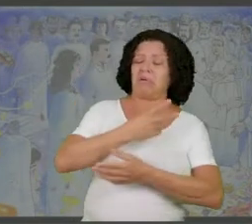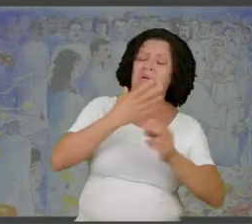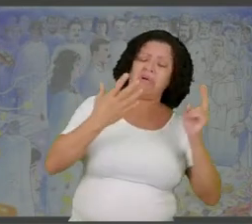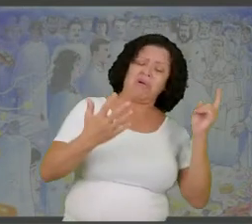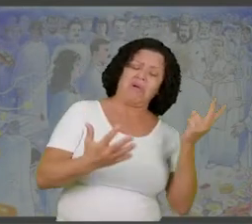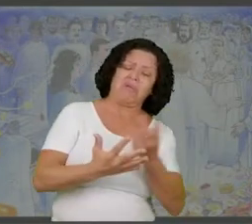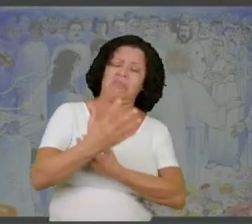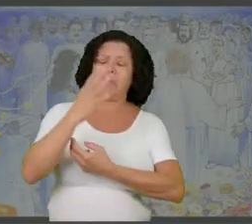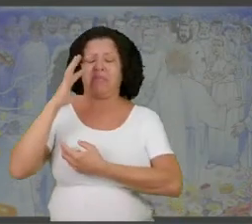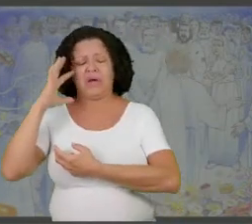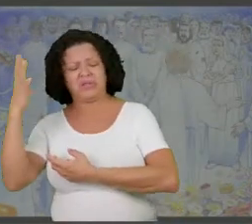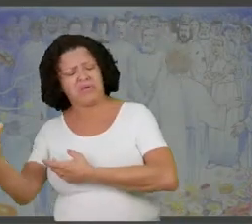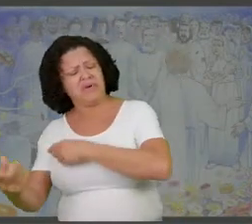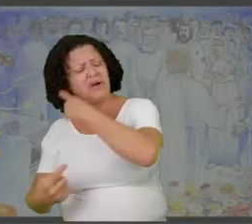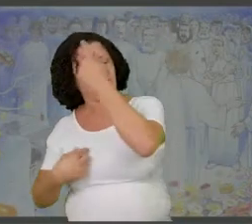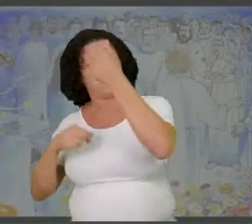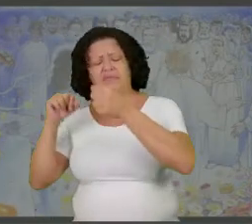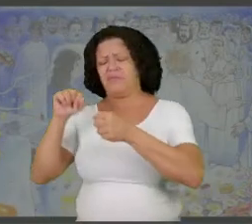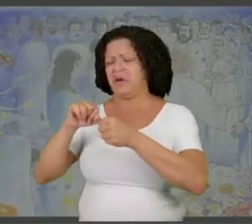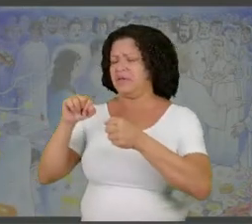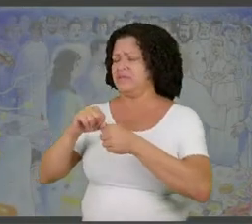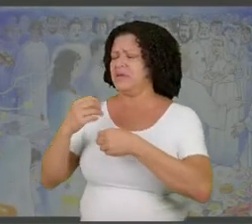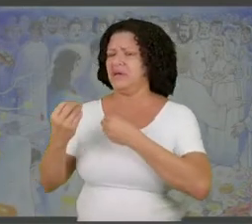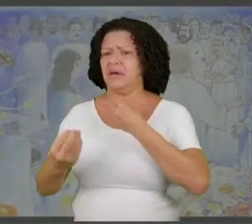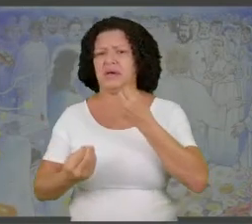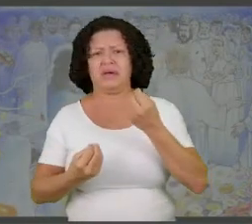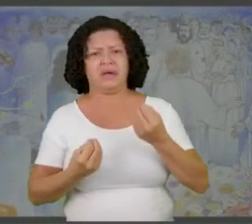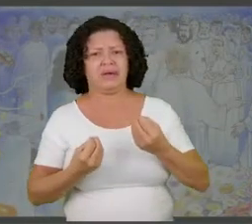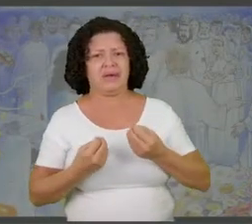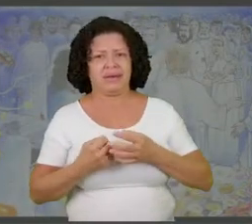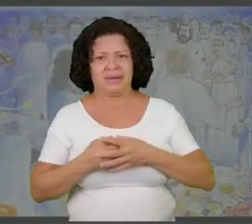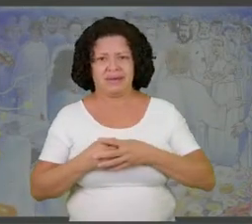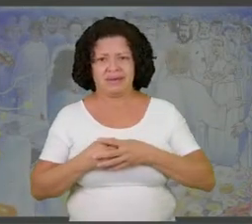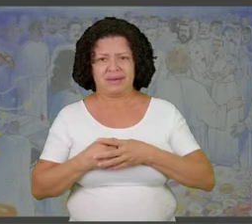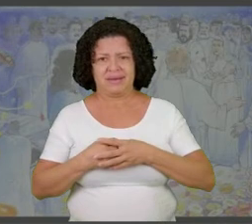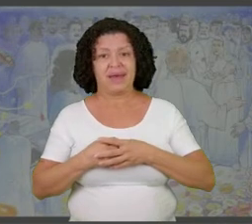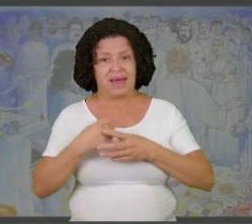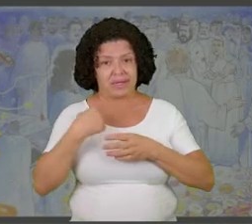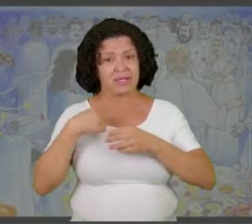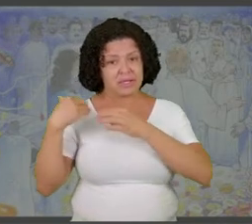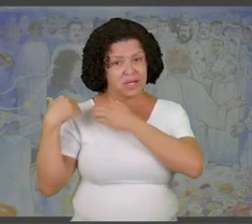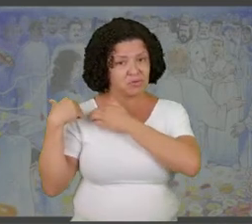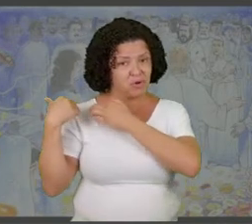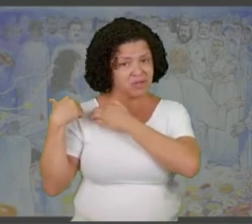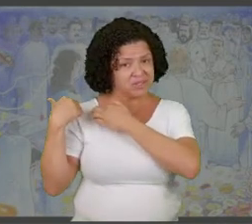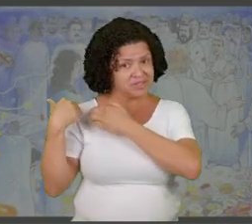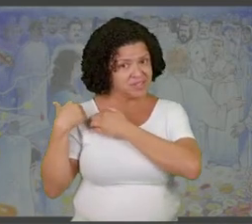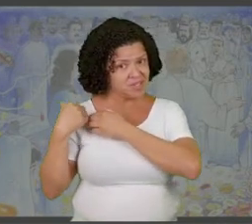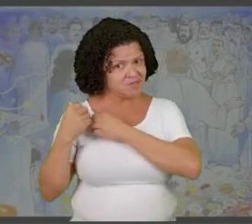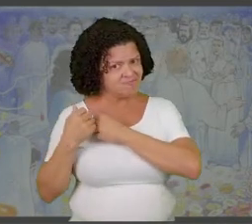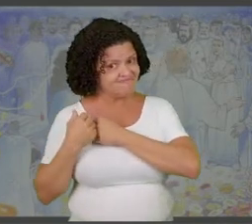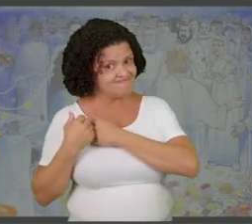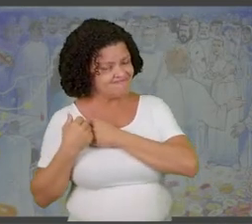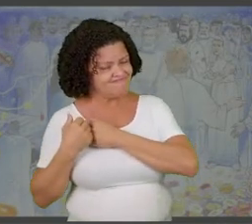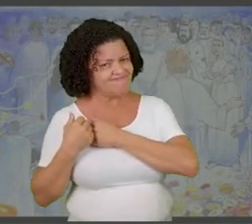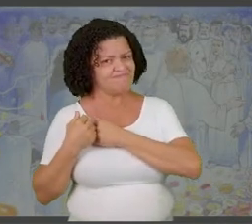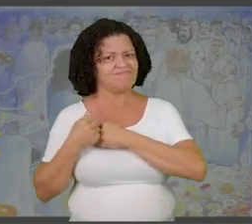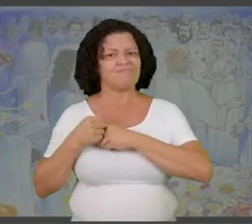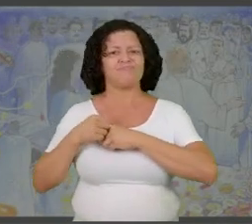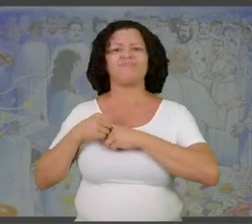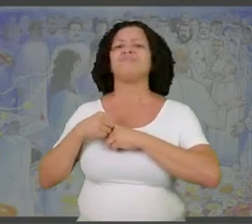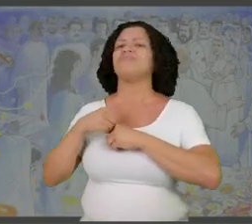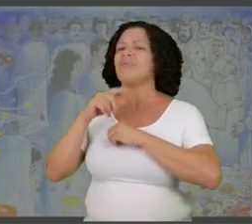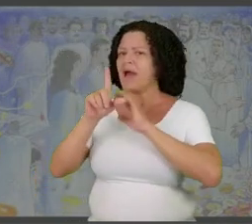teremos que passar para resolver esses equívocos que fomos responsáveis. Então, a lei de